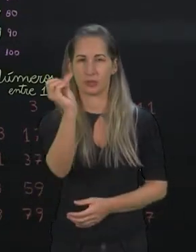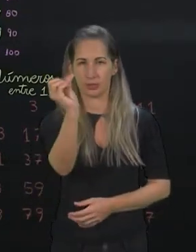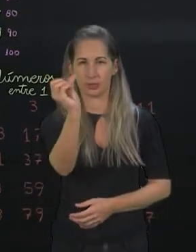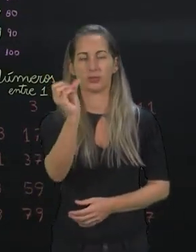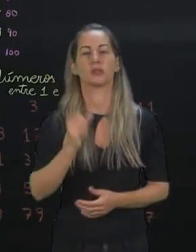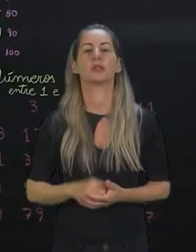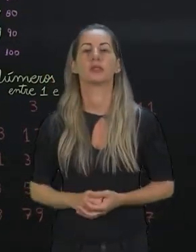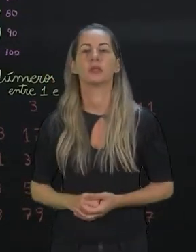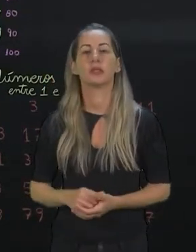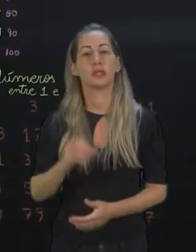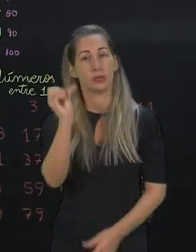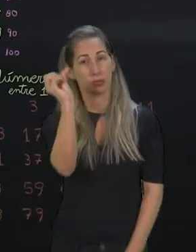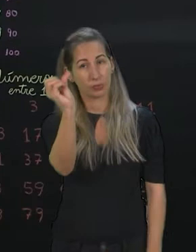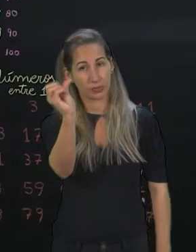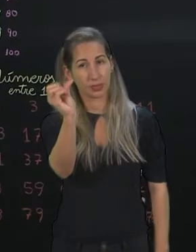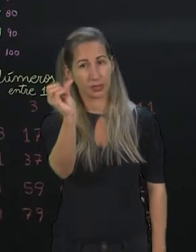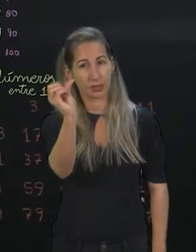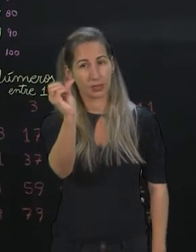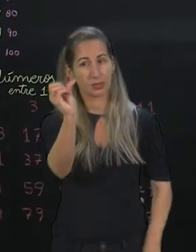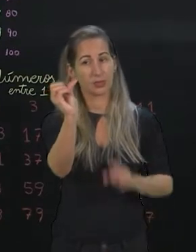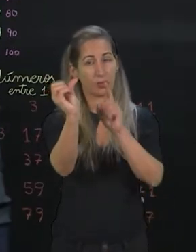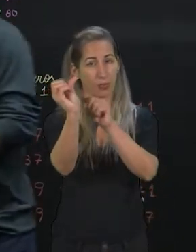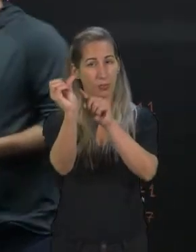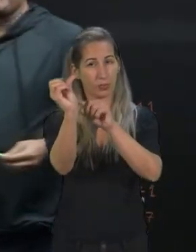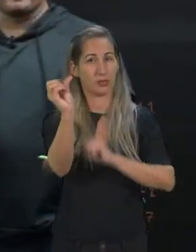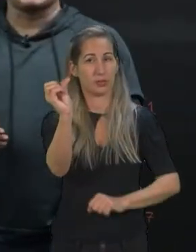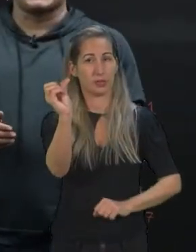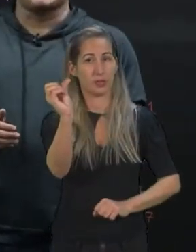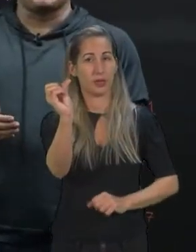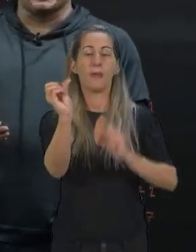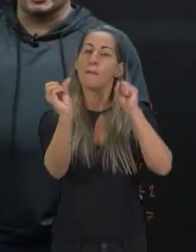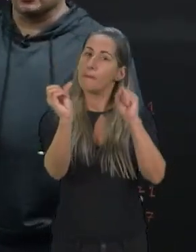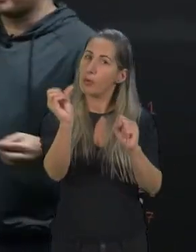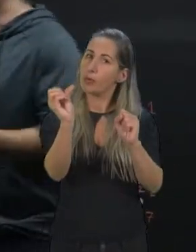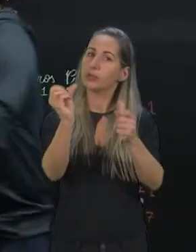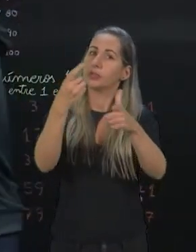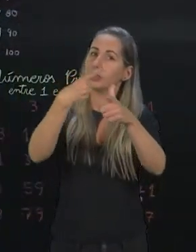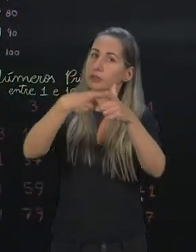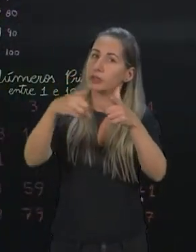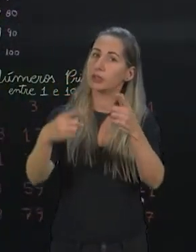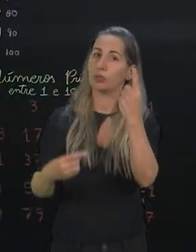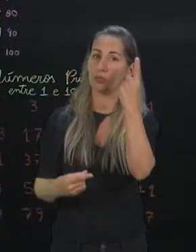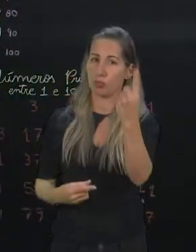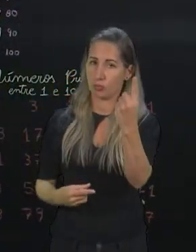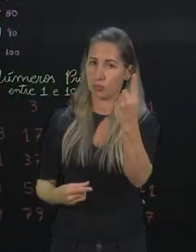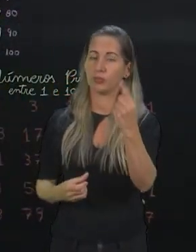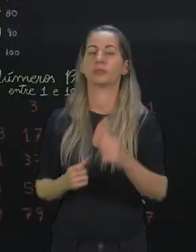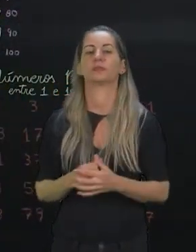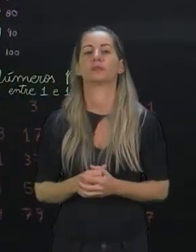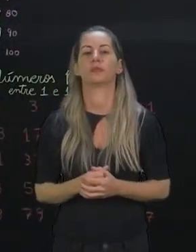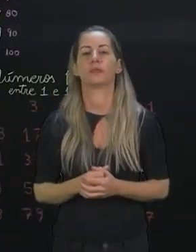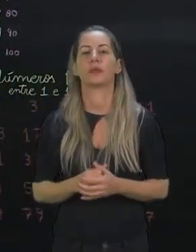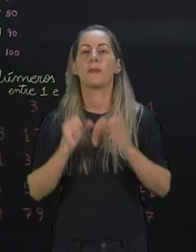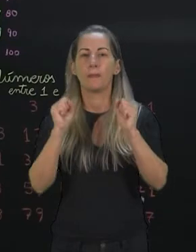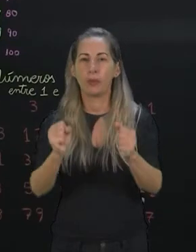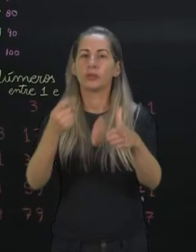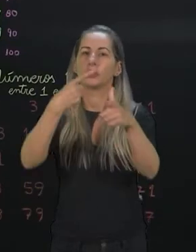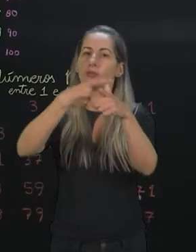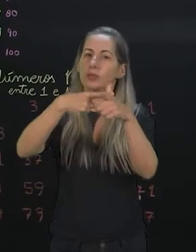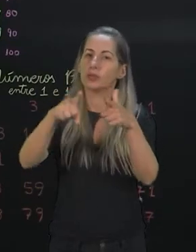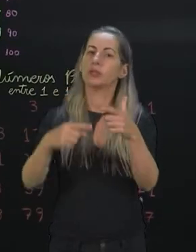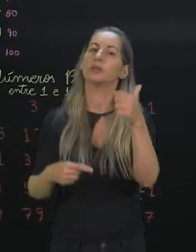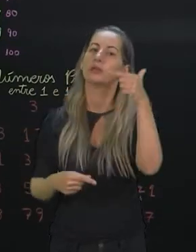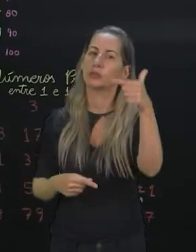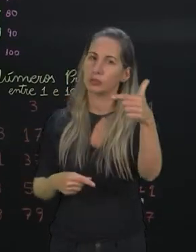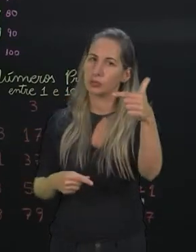6. Esse 6... reparem que ele pode ser dividido por 1, ele pode ser dividido